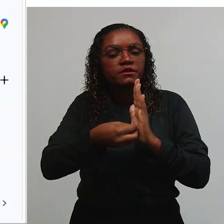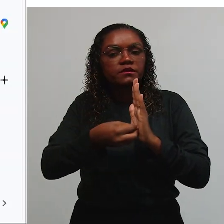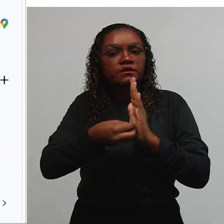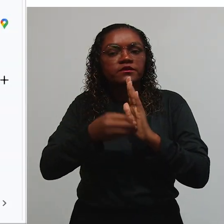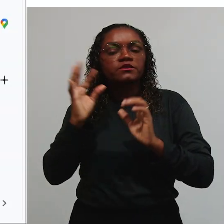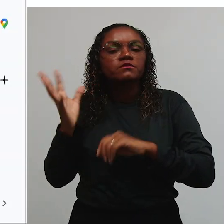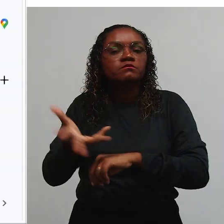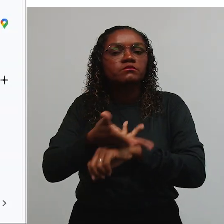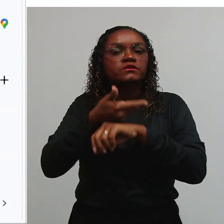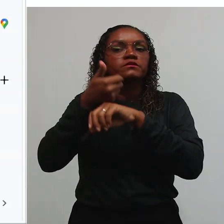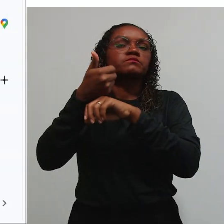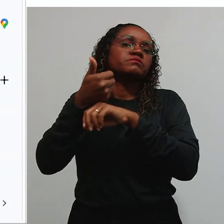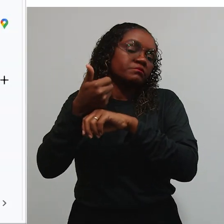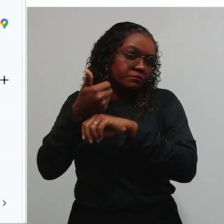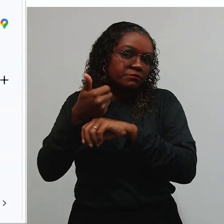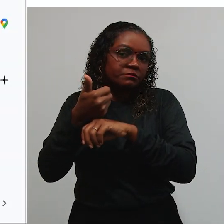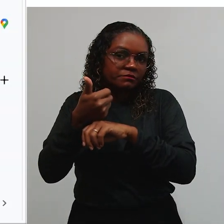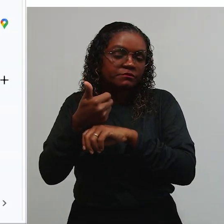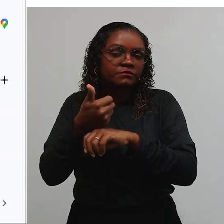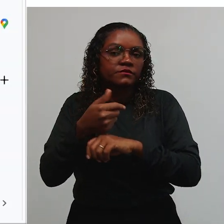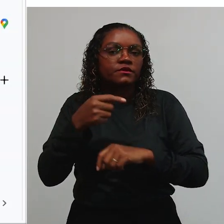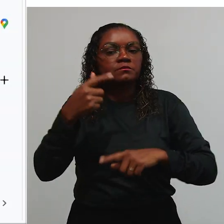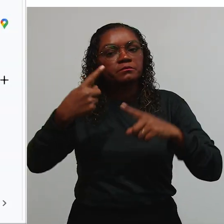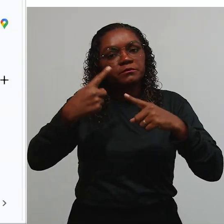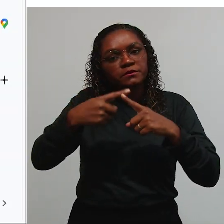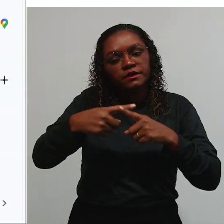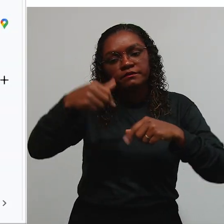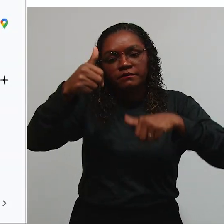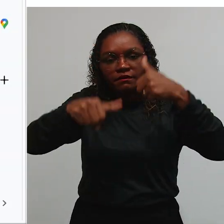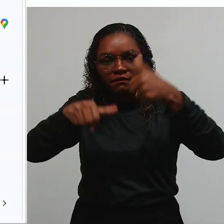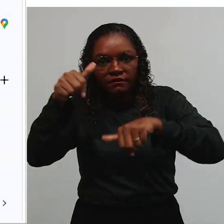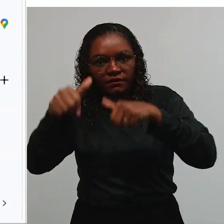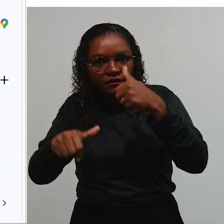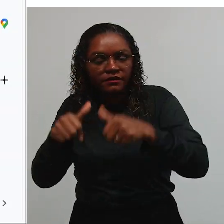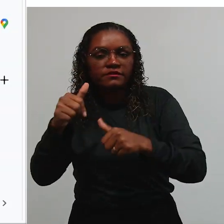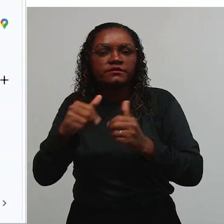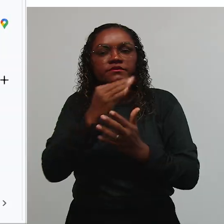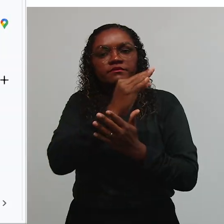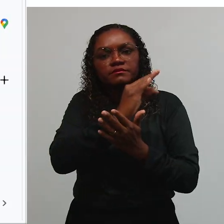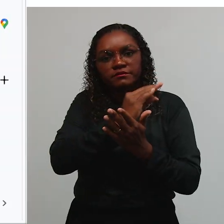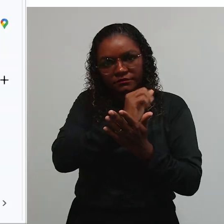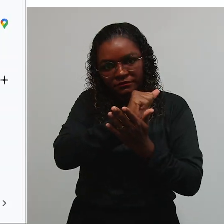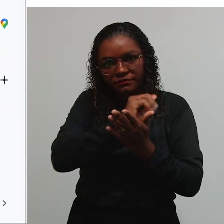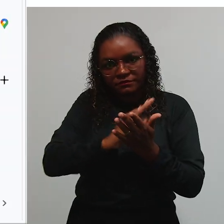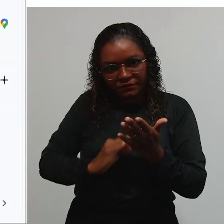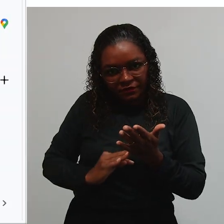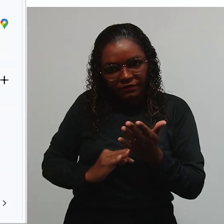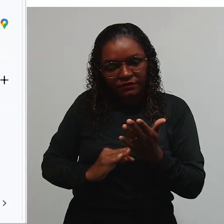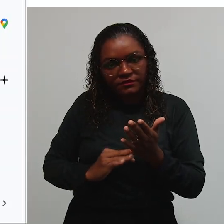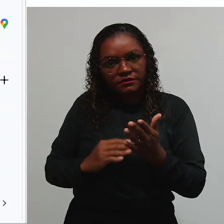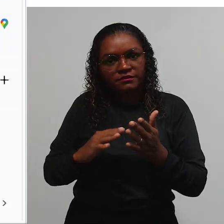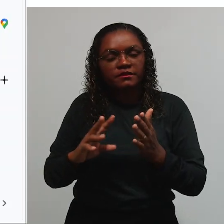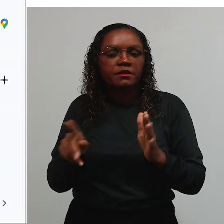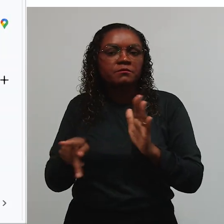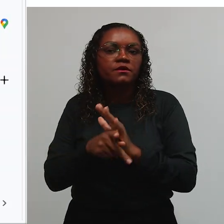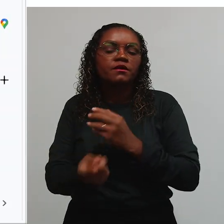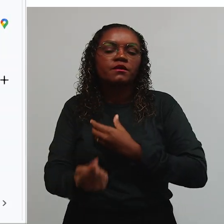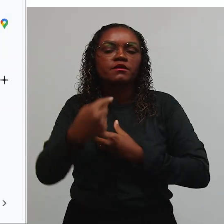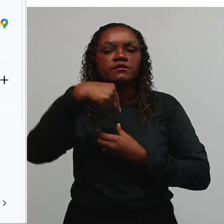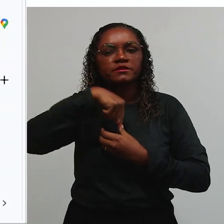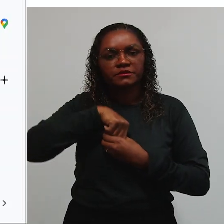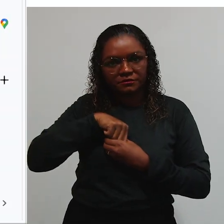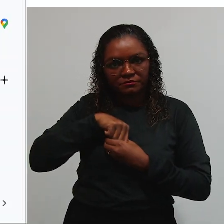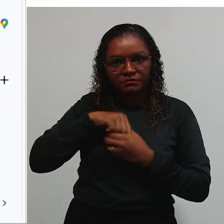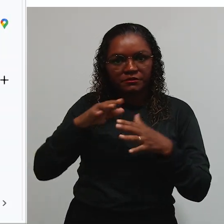qualitativa, considerando que a análise deste trabalho é subjetiva. detalhe na minha